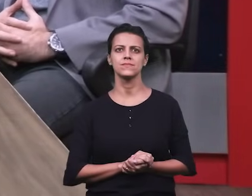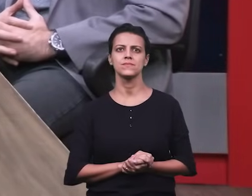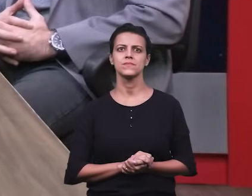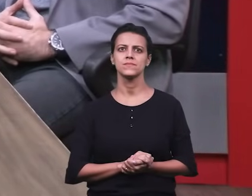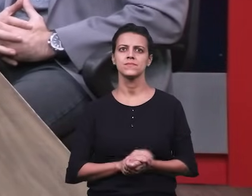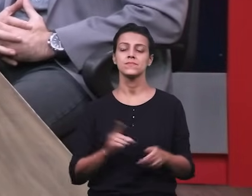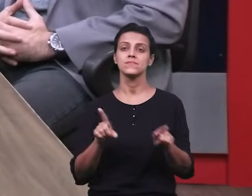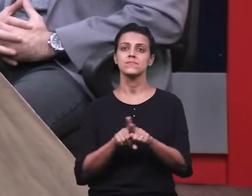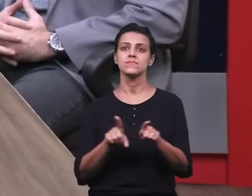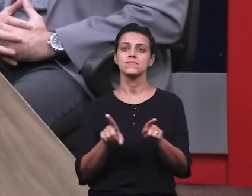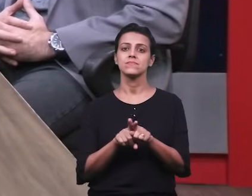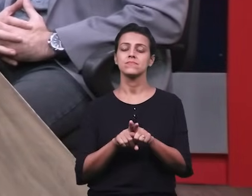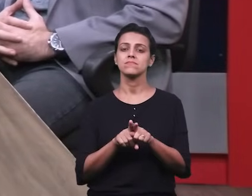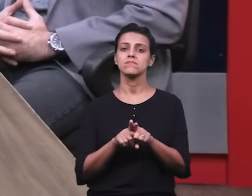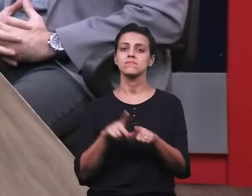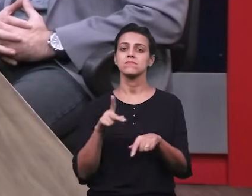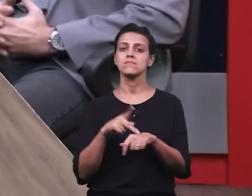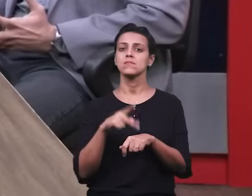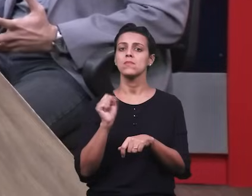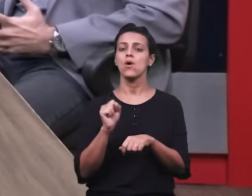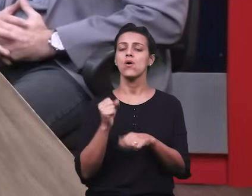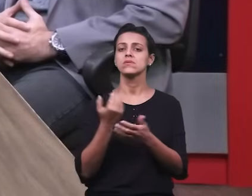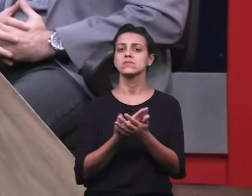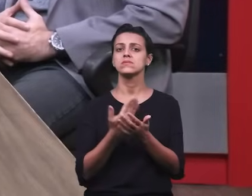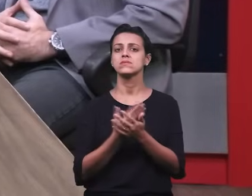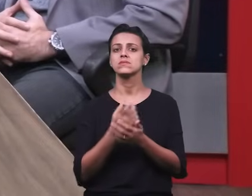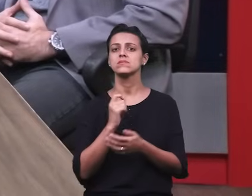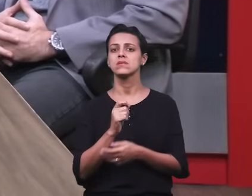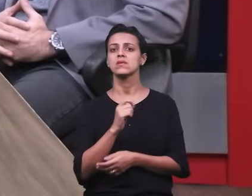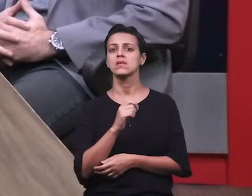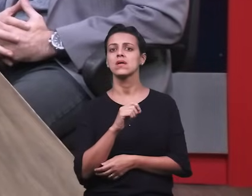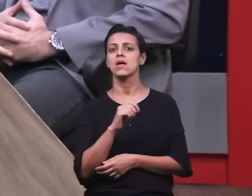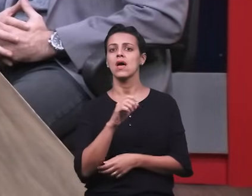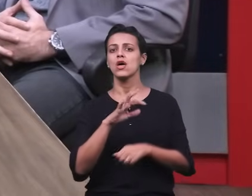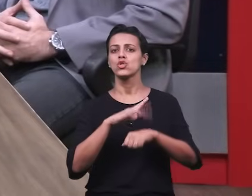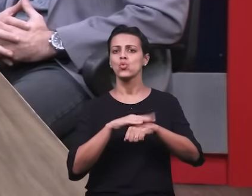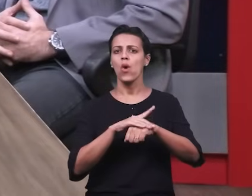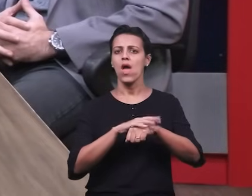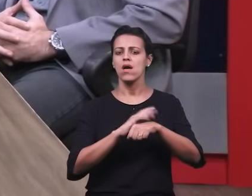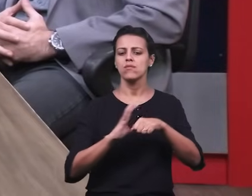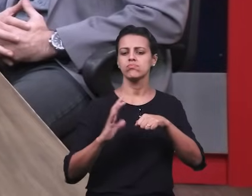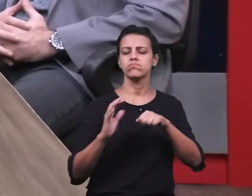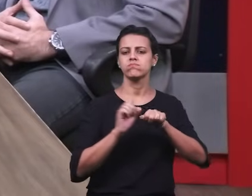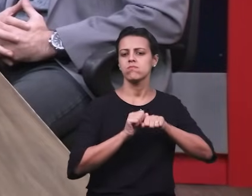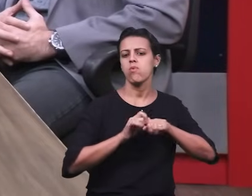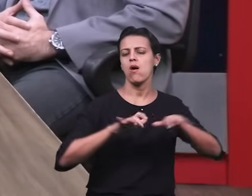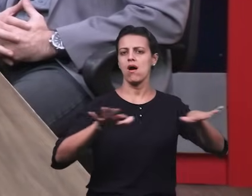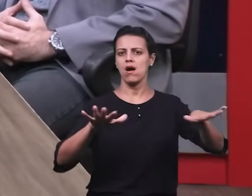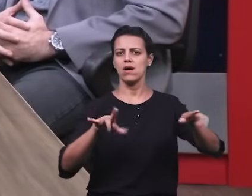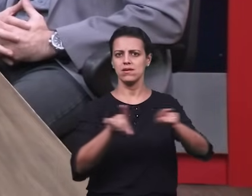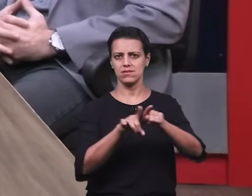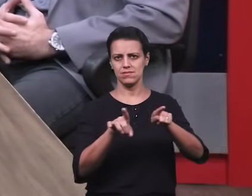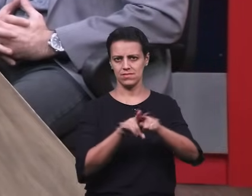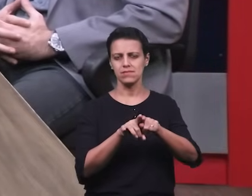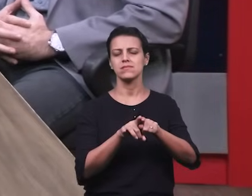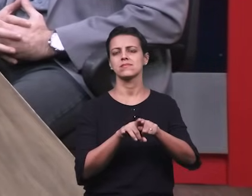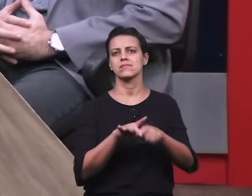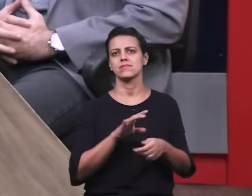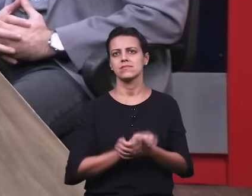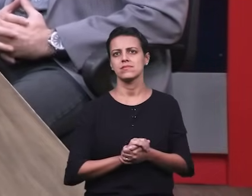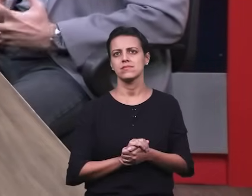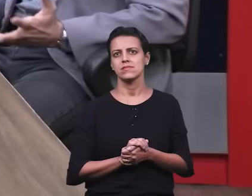certo. Pós-graduado em epidemiologia pelo Instituto de Ensino e Pesquisa Albert